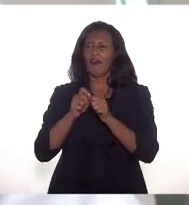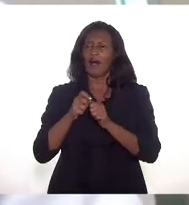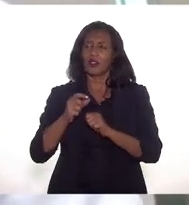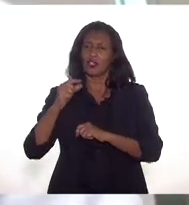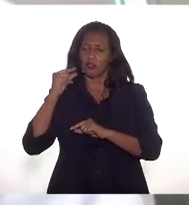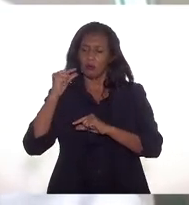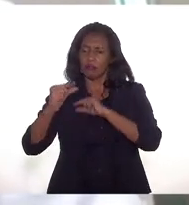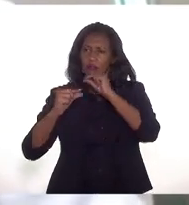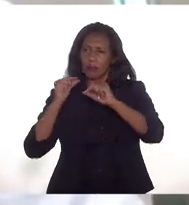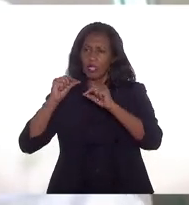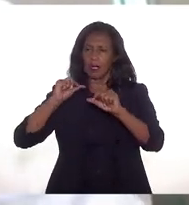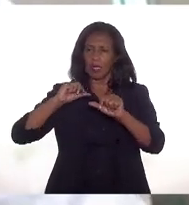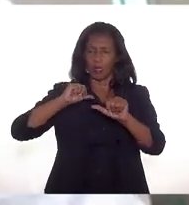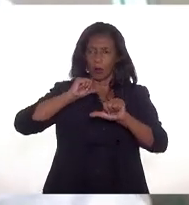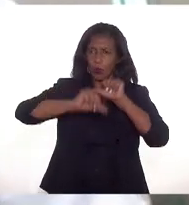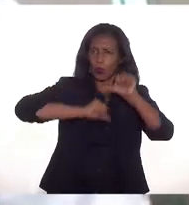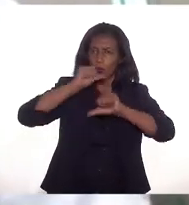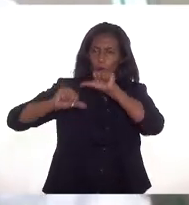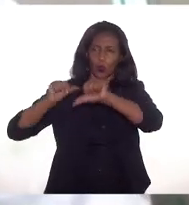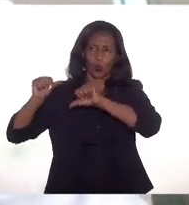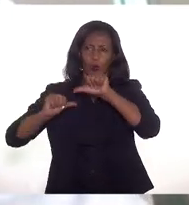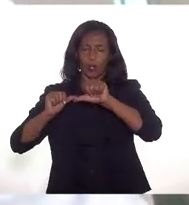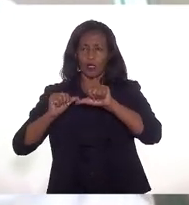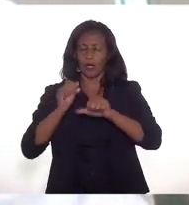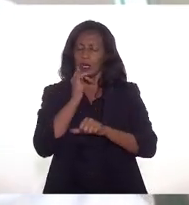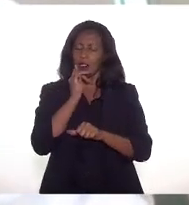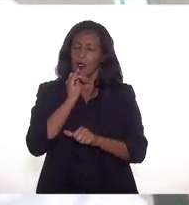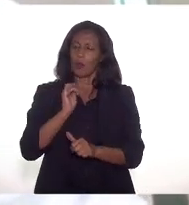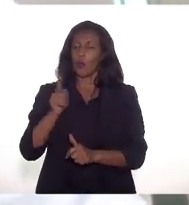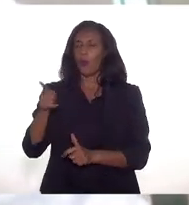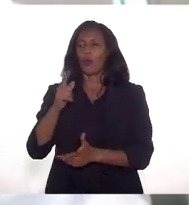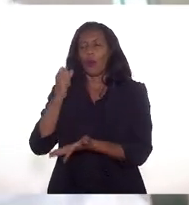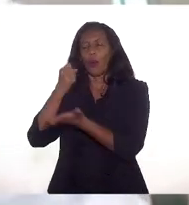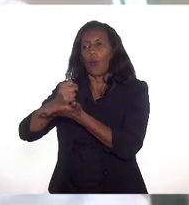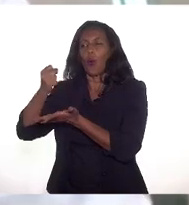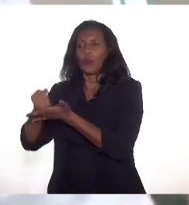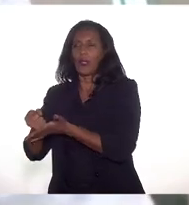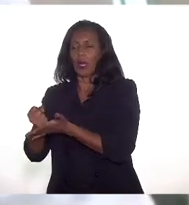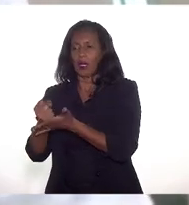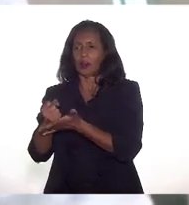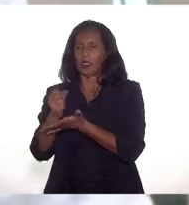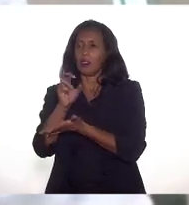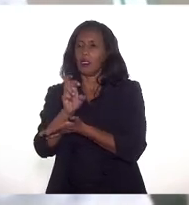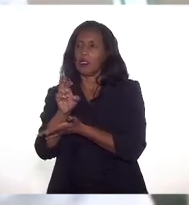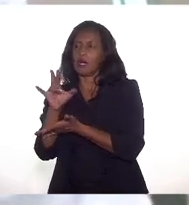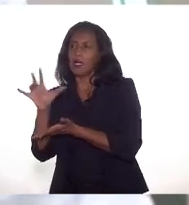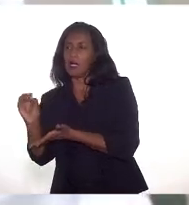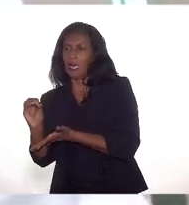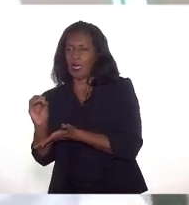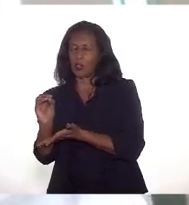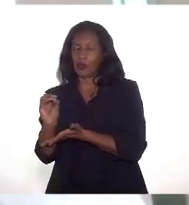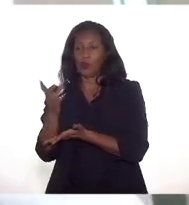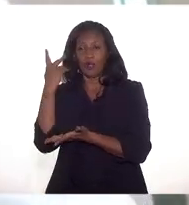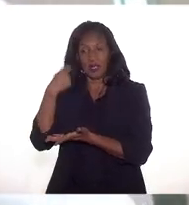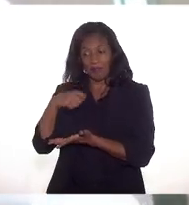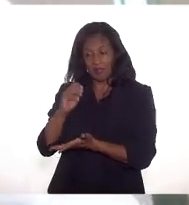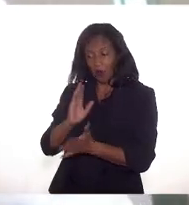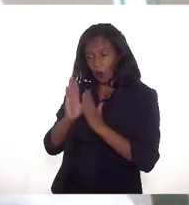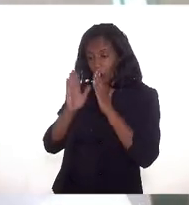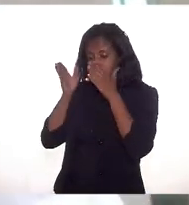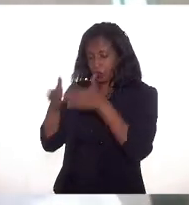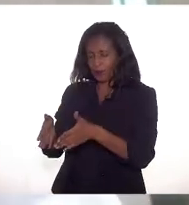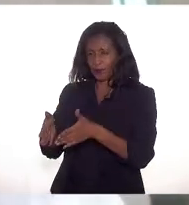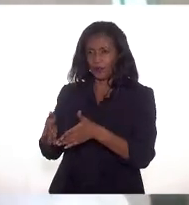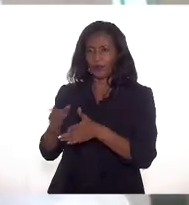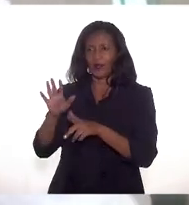alterações porque quando você contrata a operação de crédito, você tem uma destinação muito precisa. Então, às vezes, você